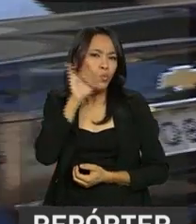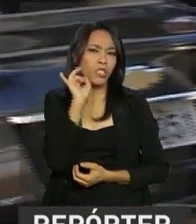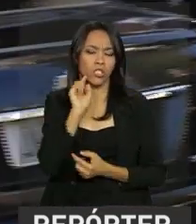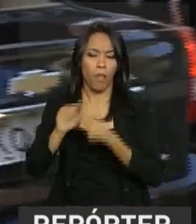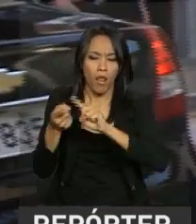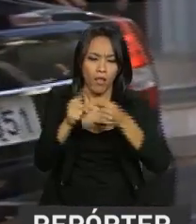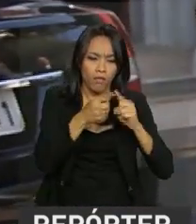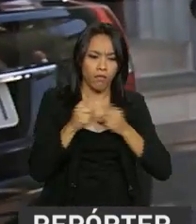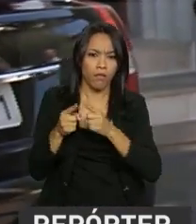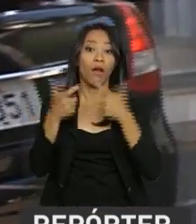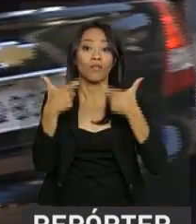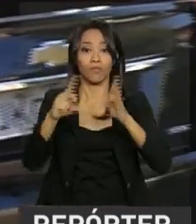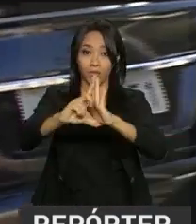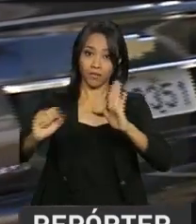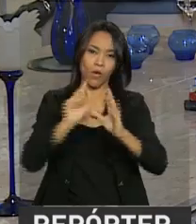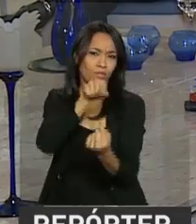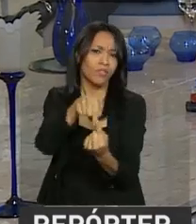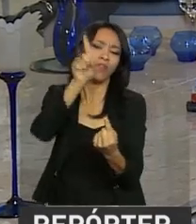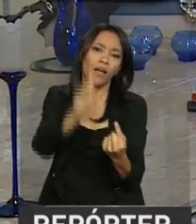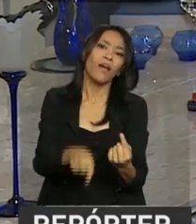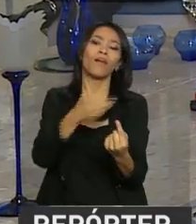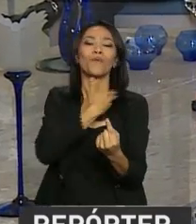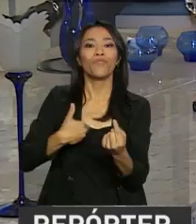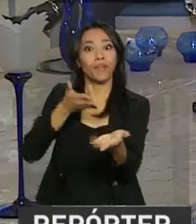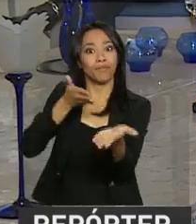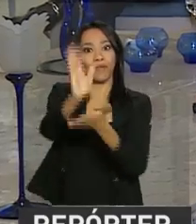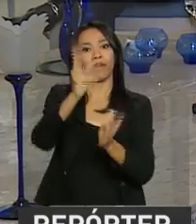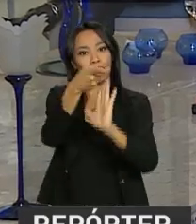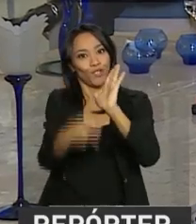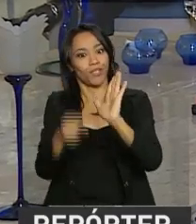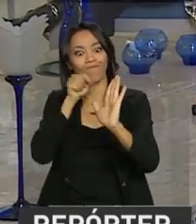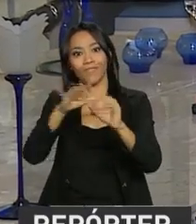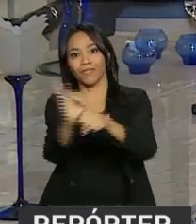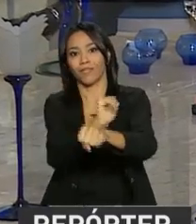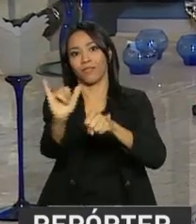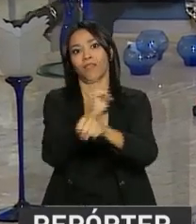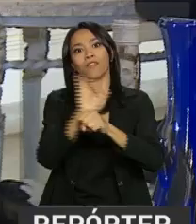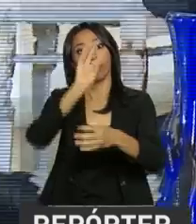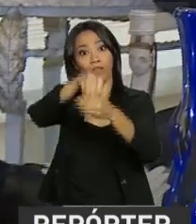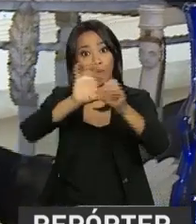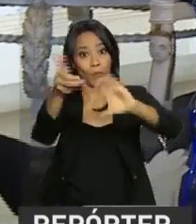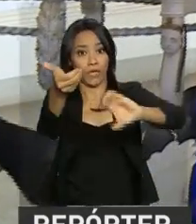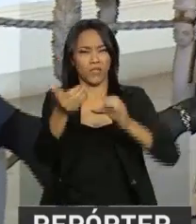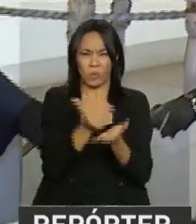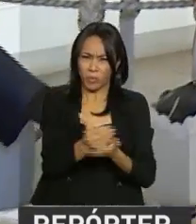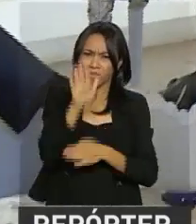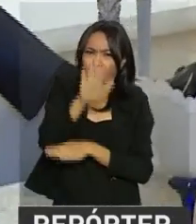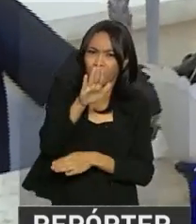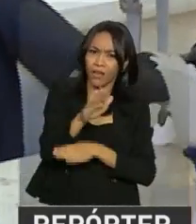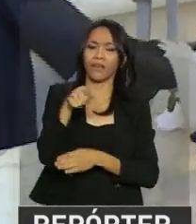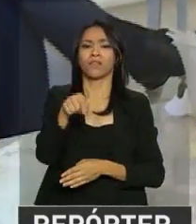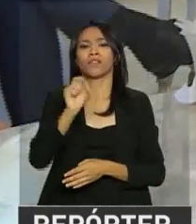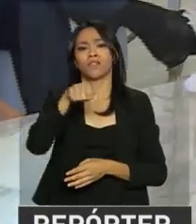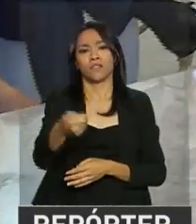pulações políticas em Brasília tudo com objetivo do governo aprovar projetos estratégicos no Congresso no começo da tarde o presidente